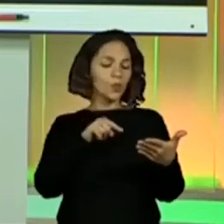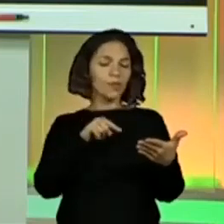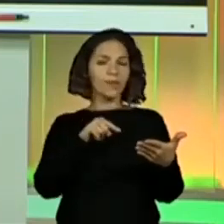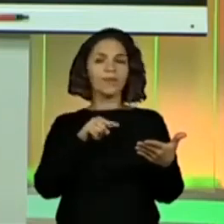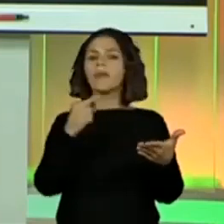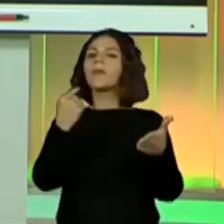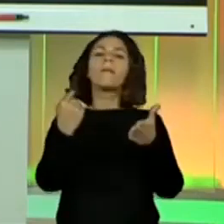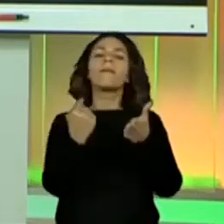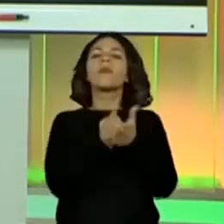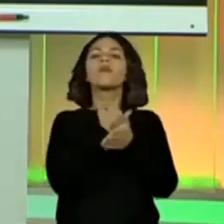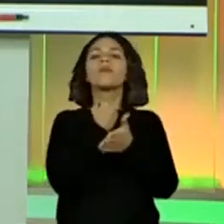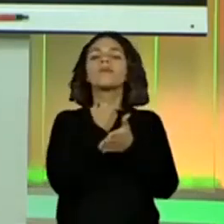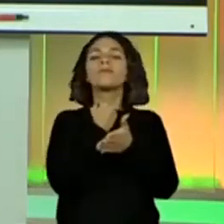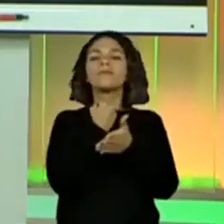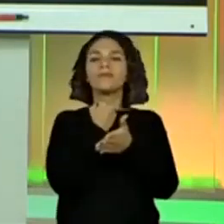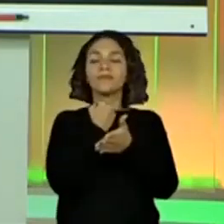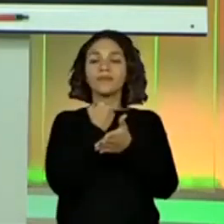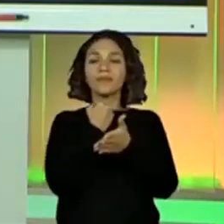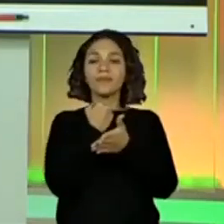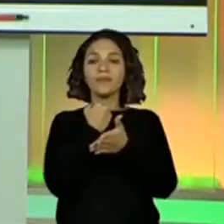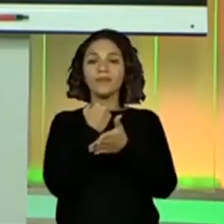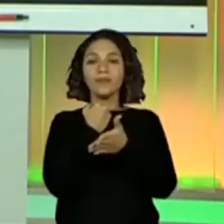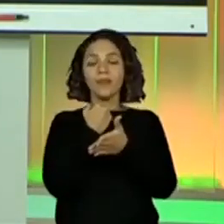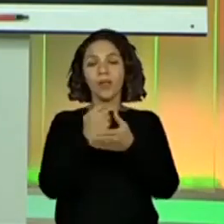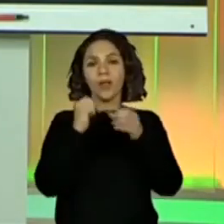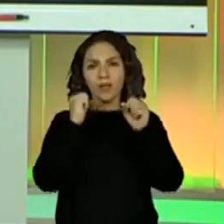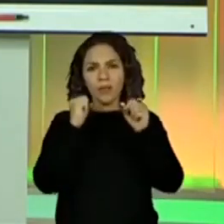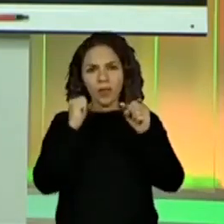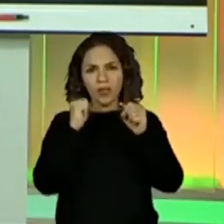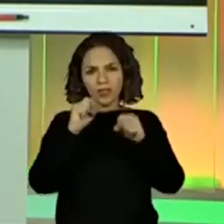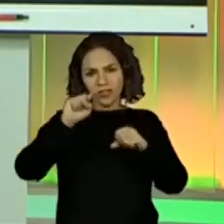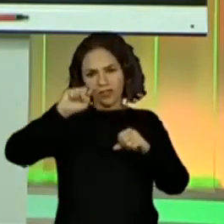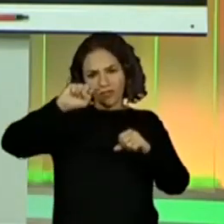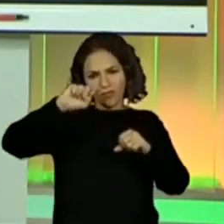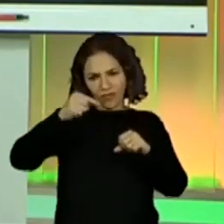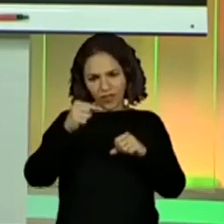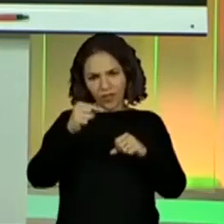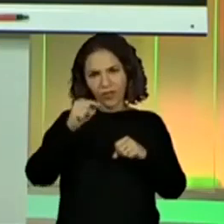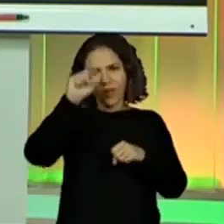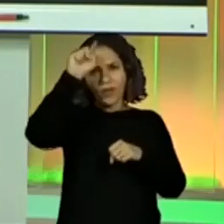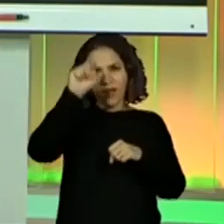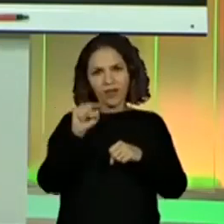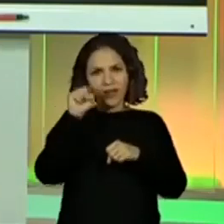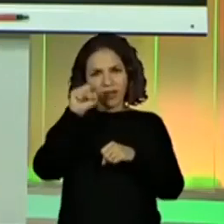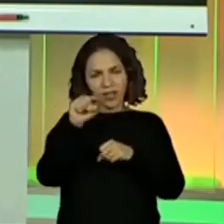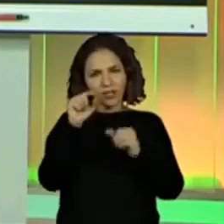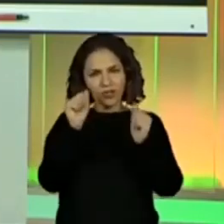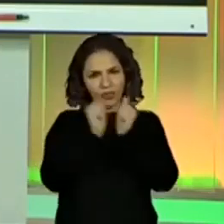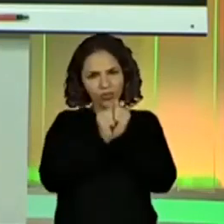Nicolas está perguntando, pode seguir vírgula e exclamação juntos?